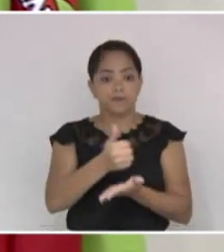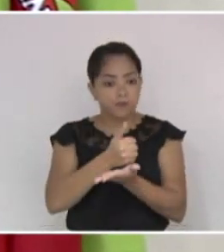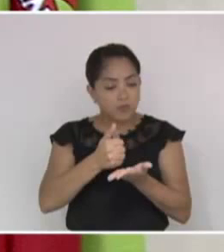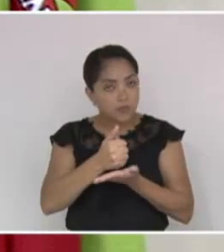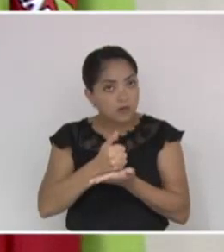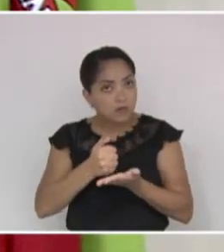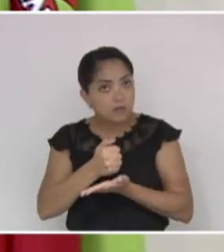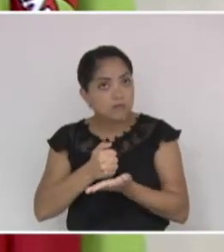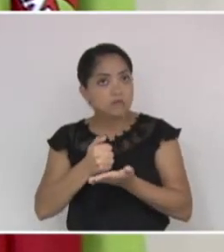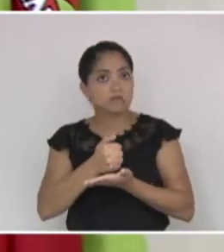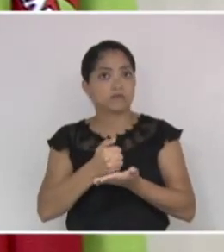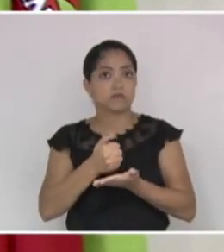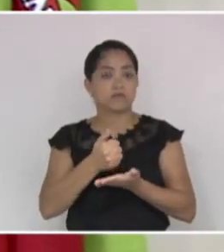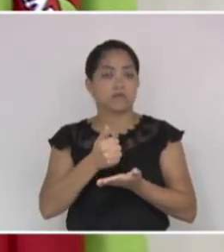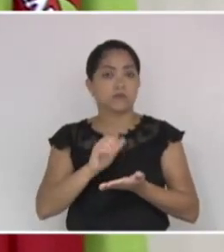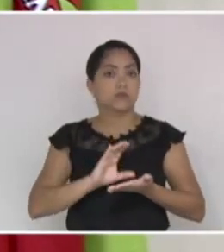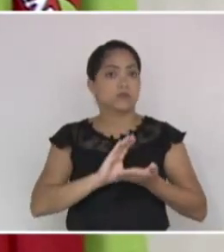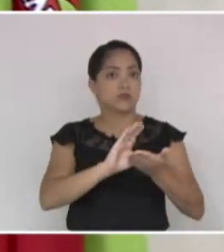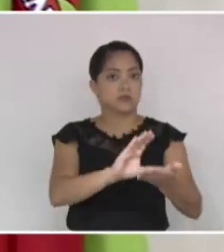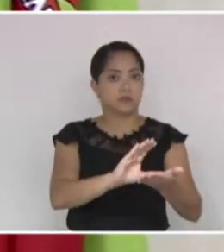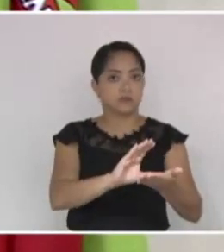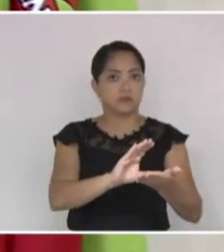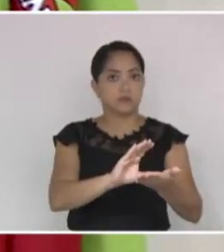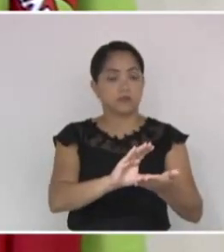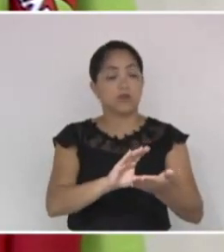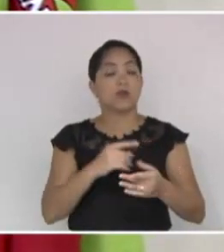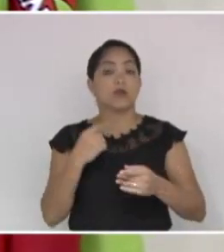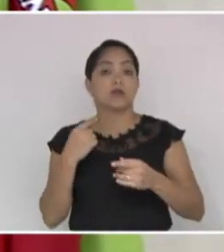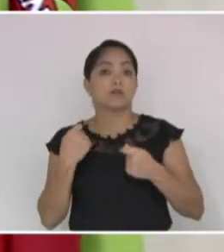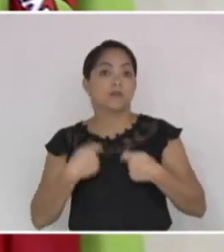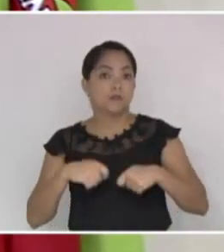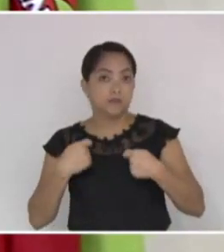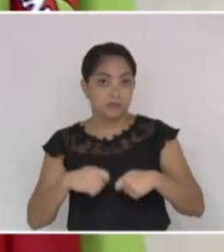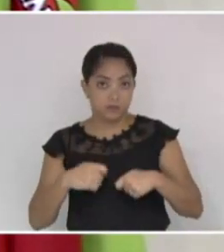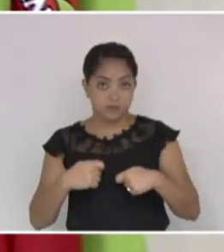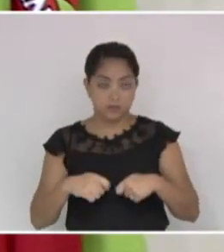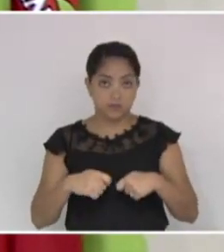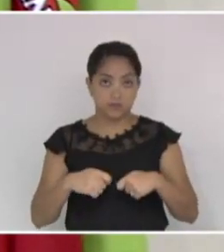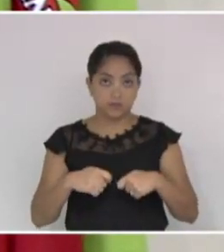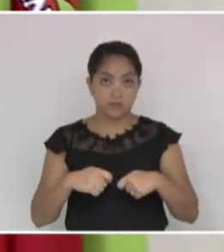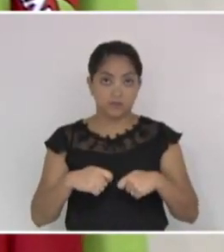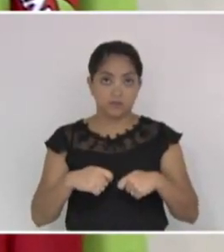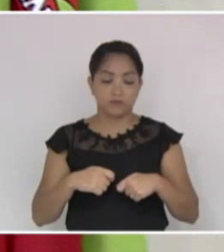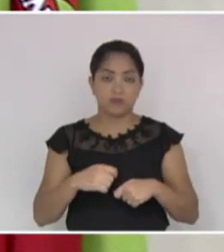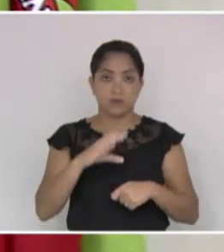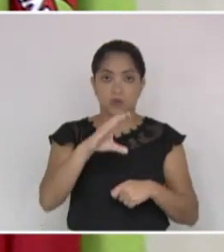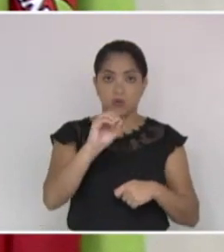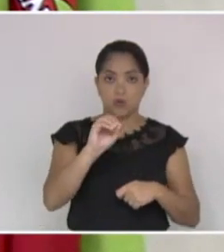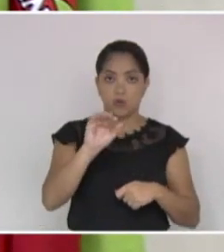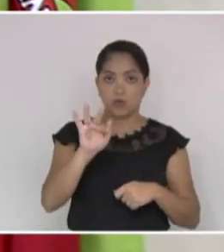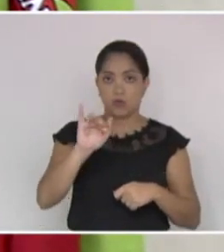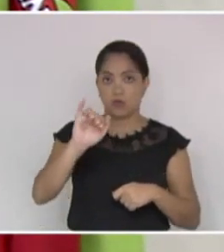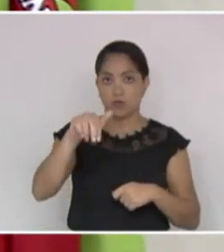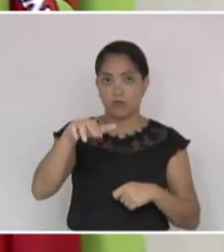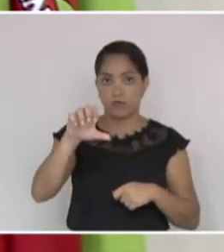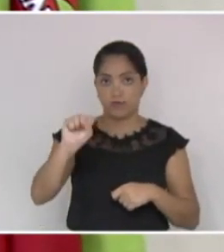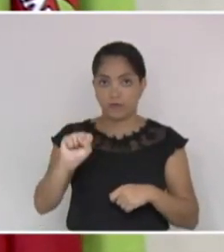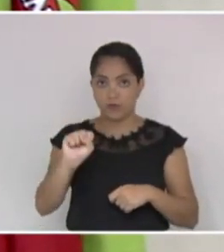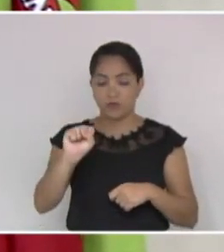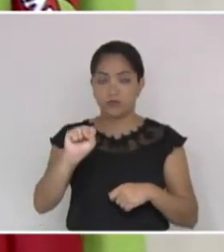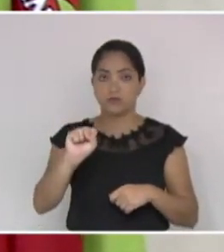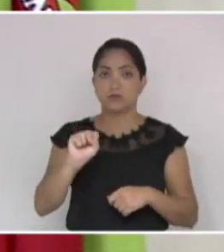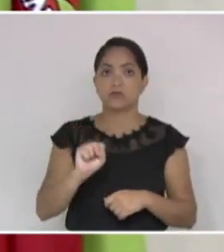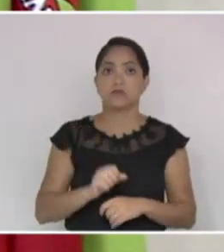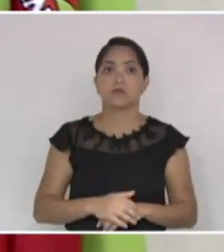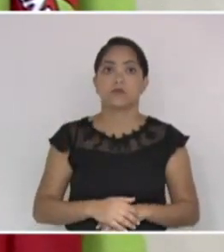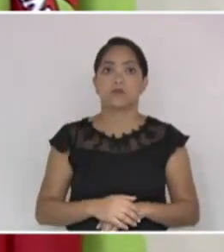desse financiamento. É preciso considerar que a Confins, sobre o faturamento,